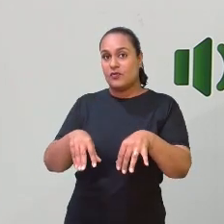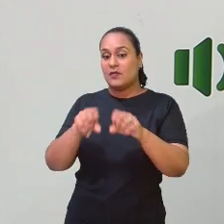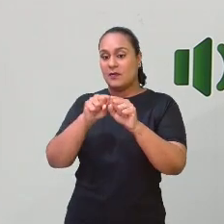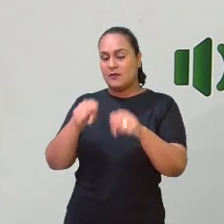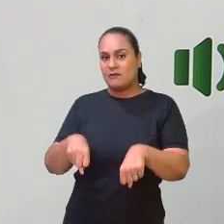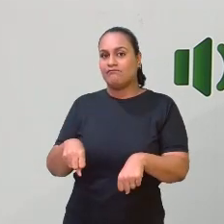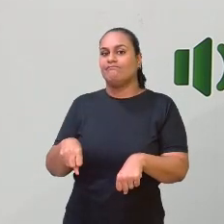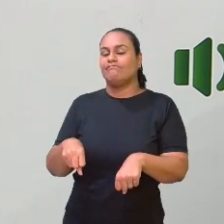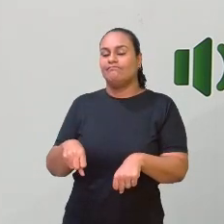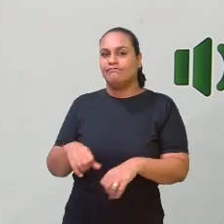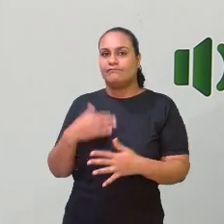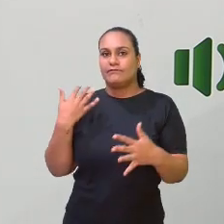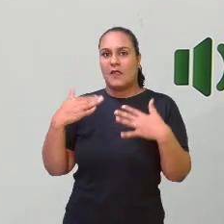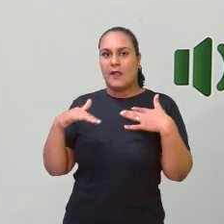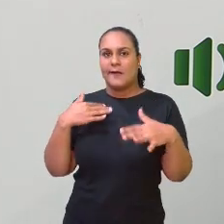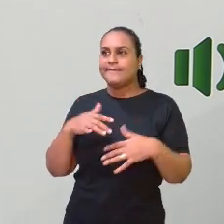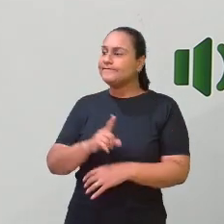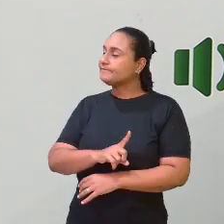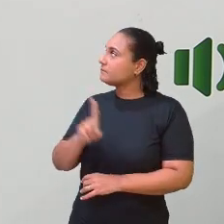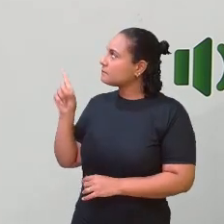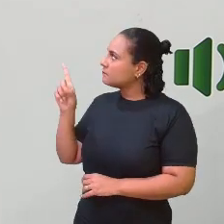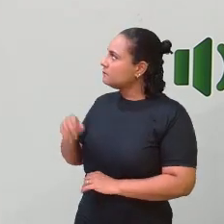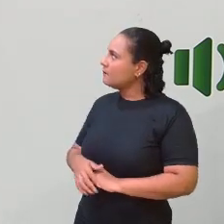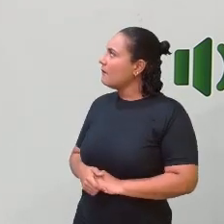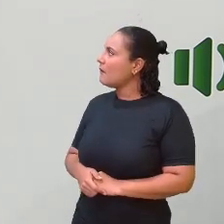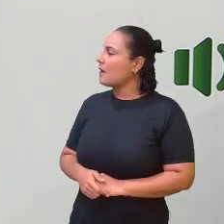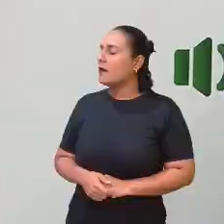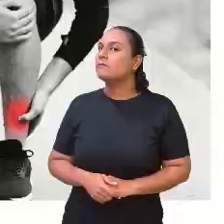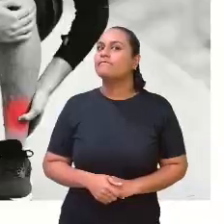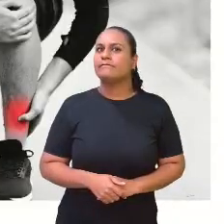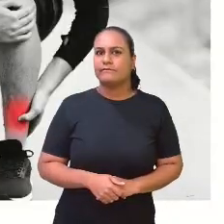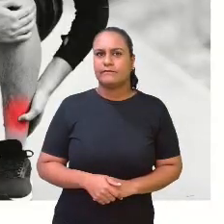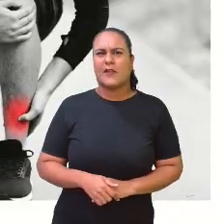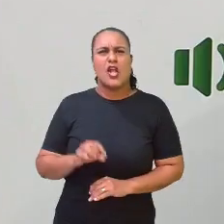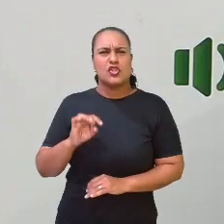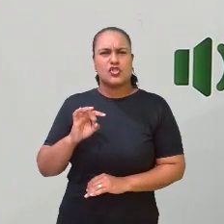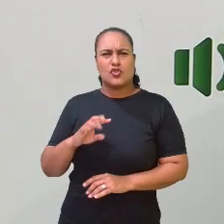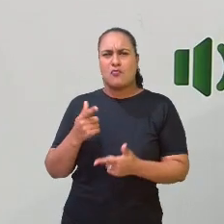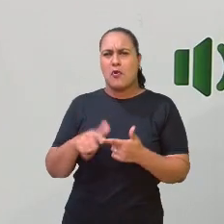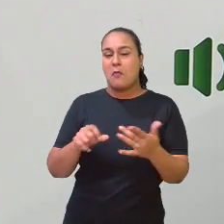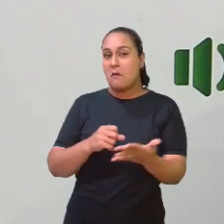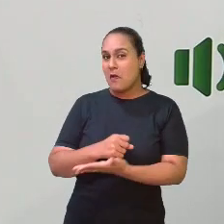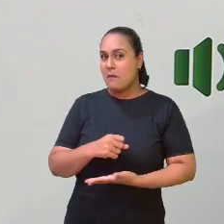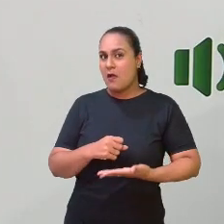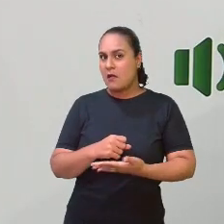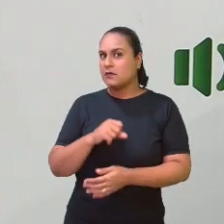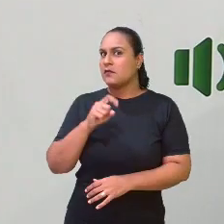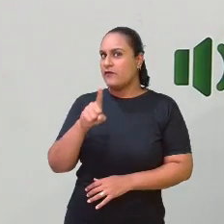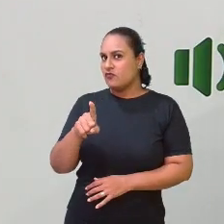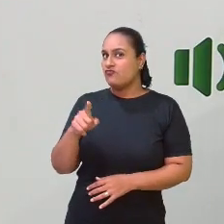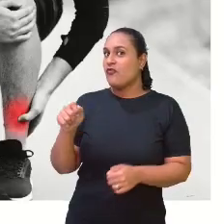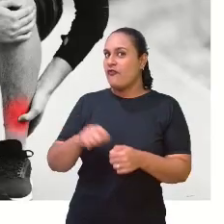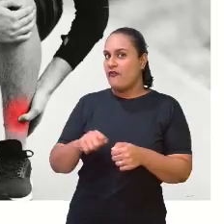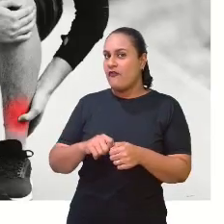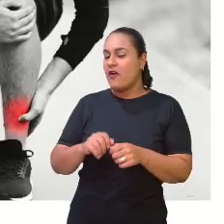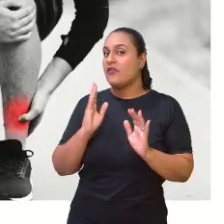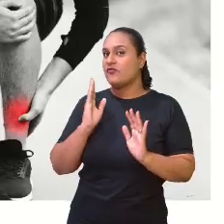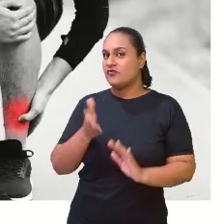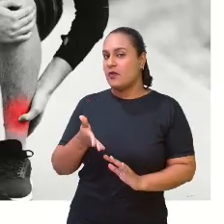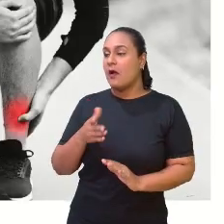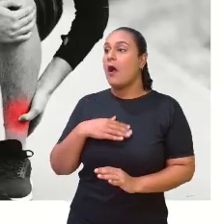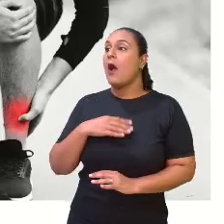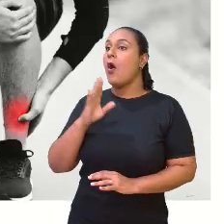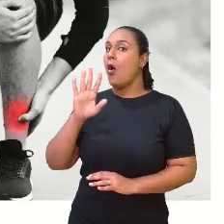básicos. Esse da primeira imagem, tenho certeza que alguns de vocês já fazem, né? Que é essa questão